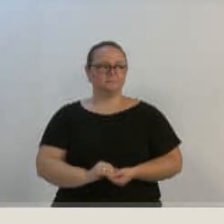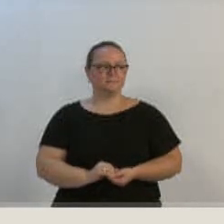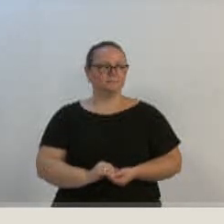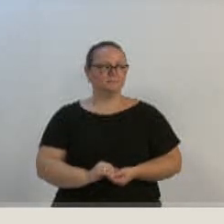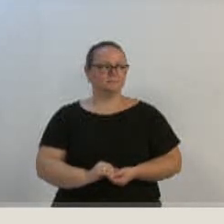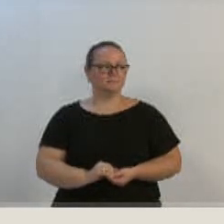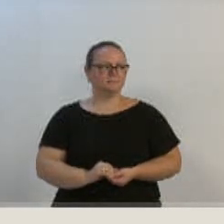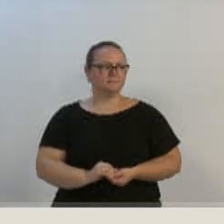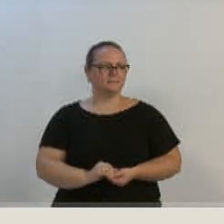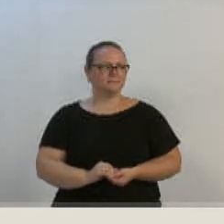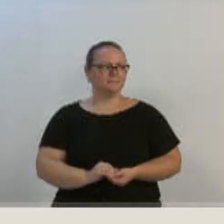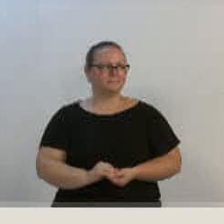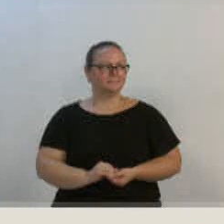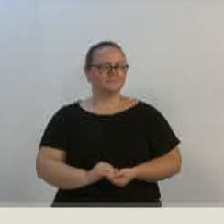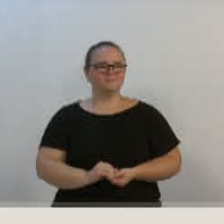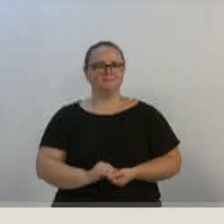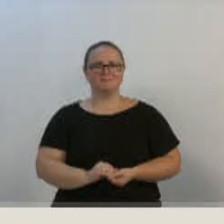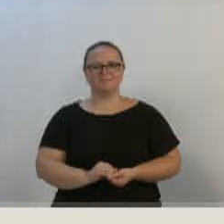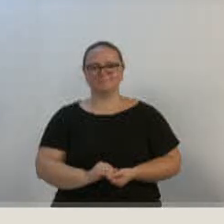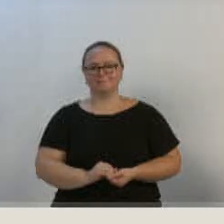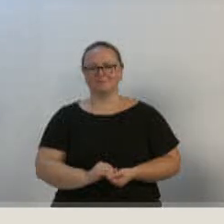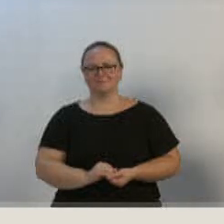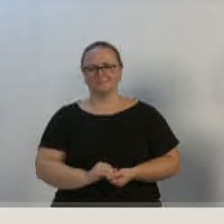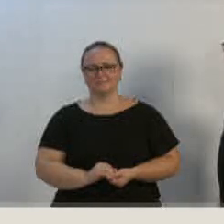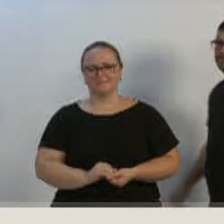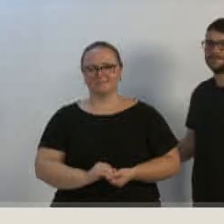Não. A gente queria tanto votar.